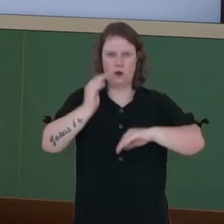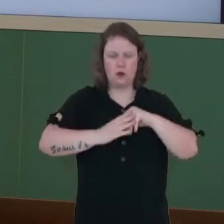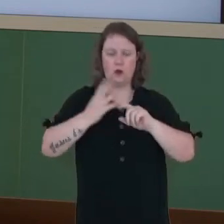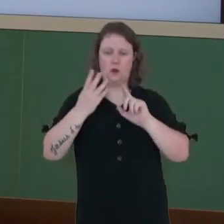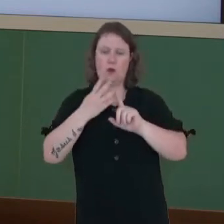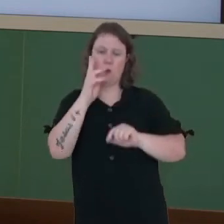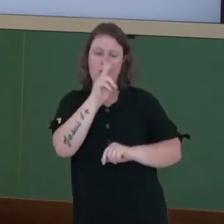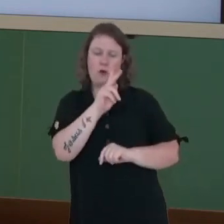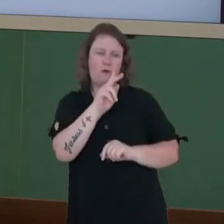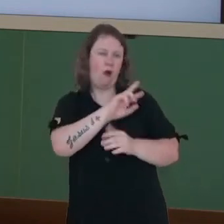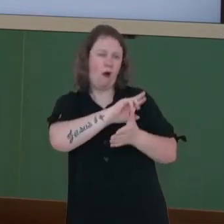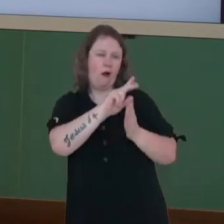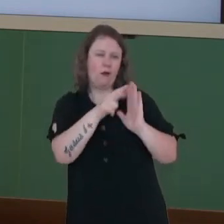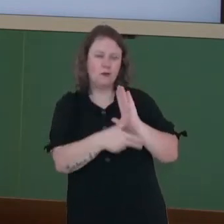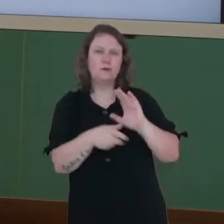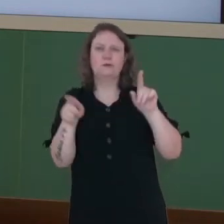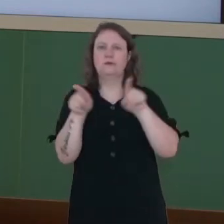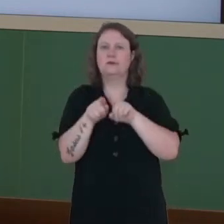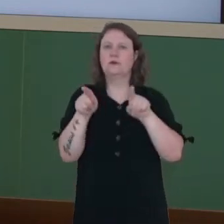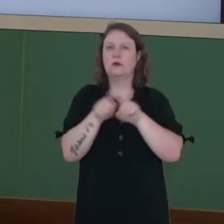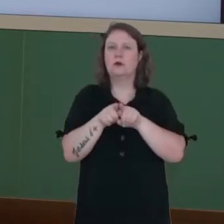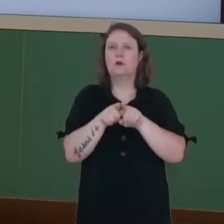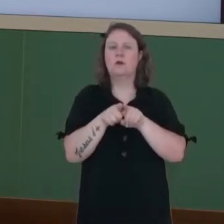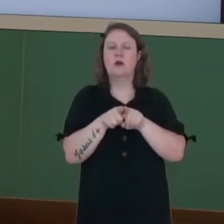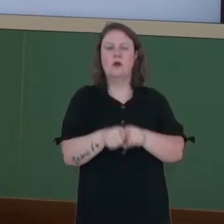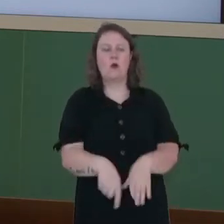manifesto republicano, né, em que eles